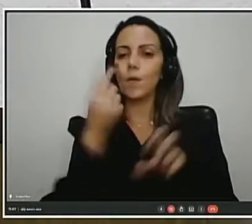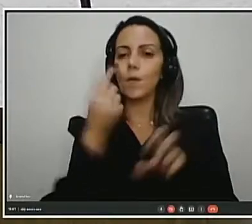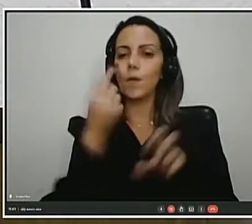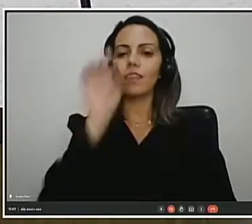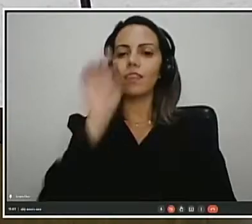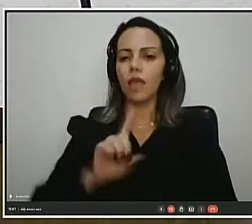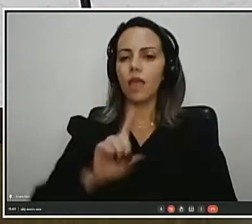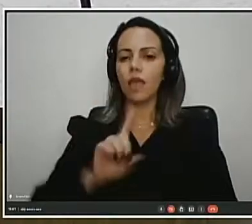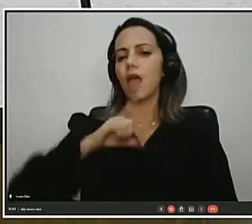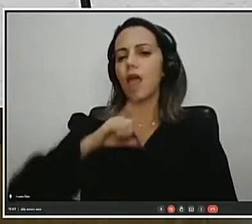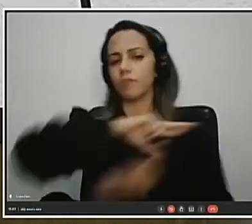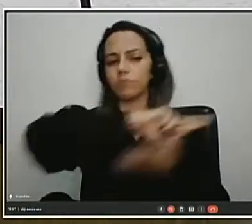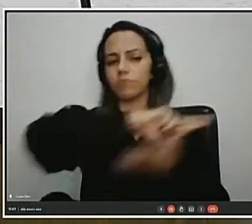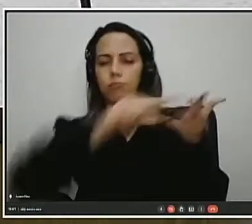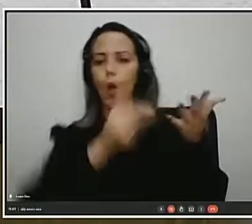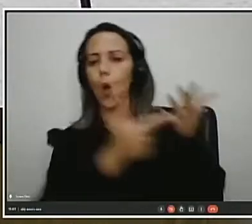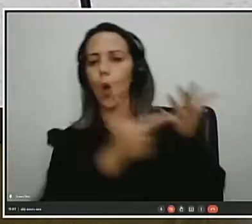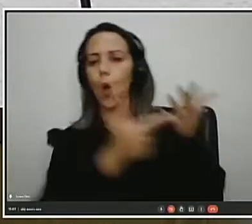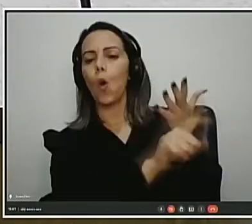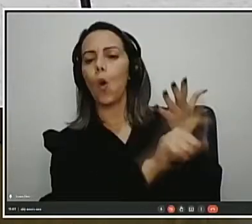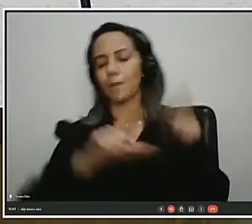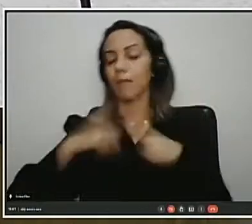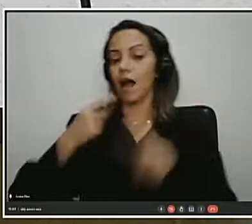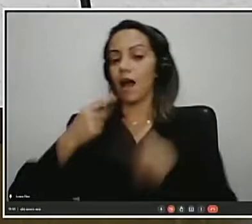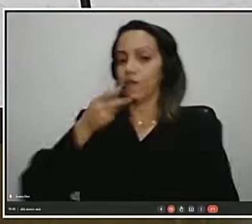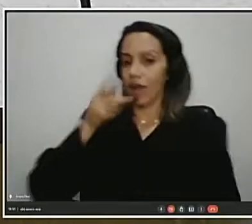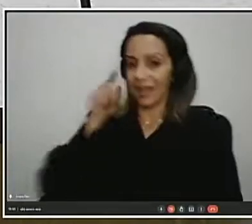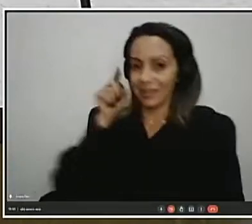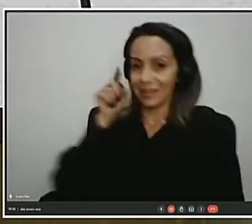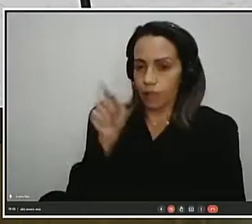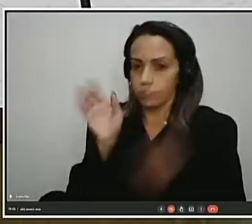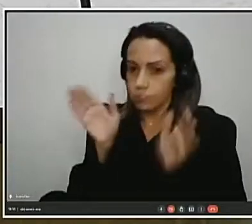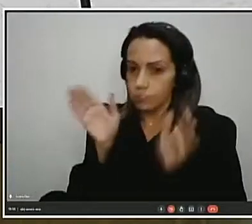deficiências, queremos fazer algumas perguntas.